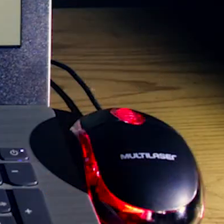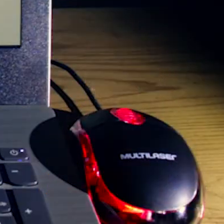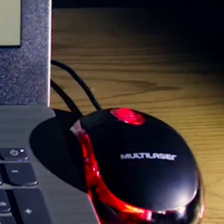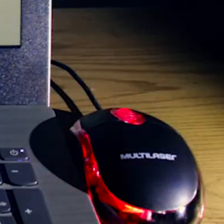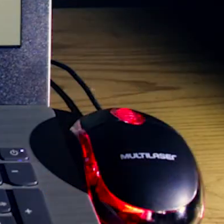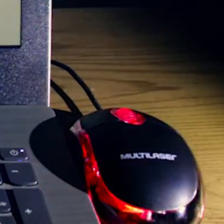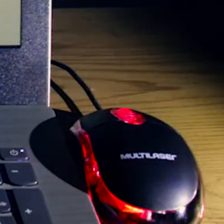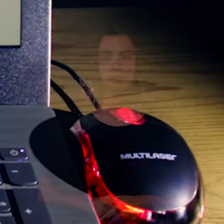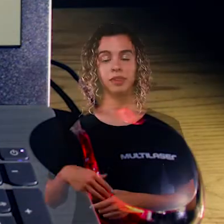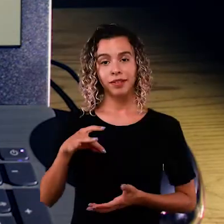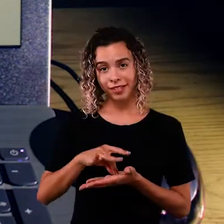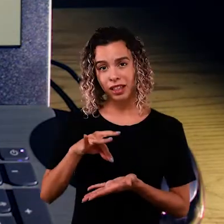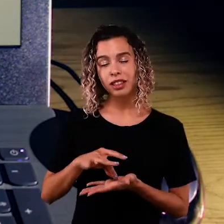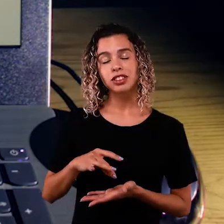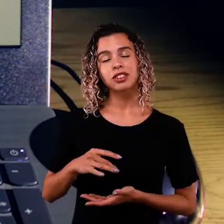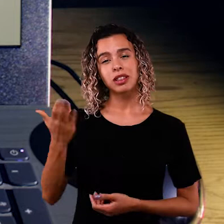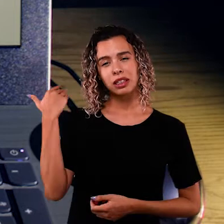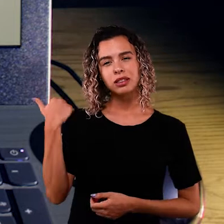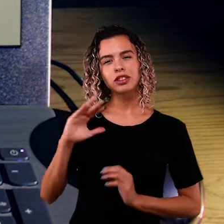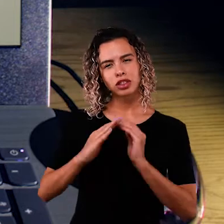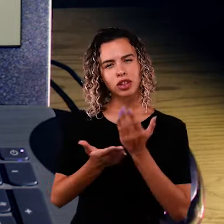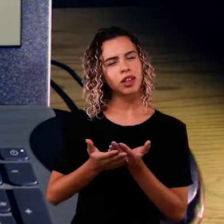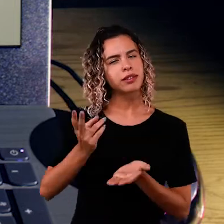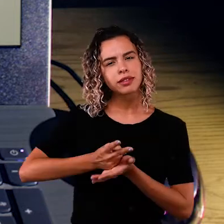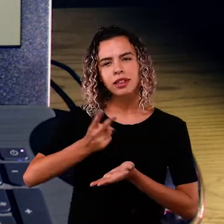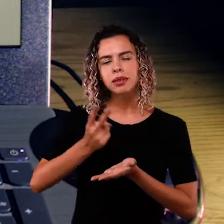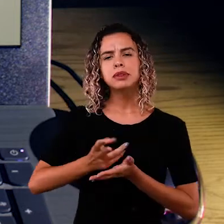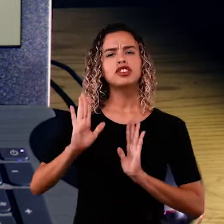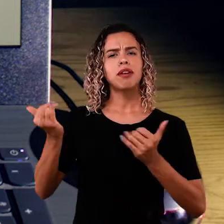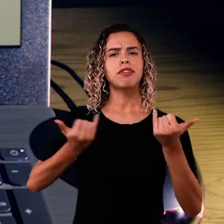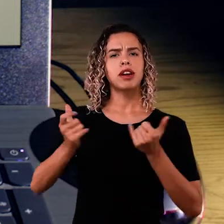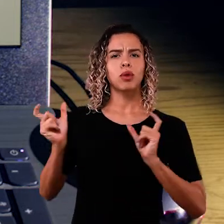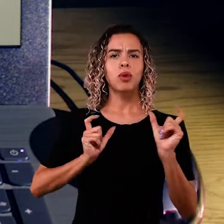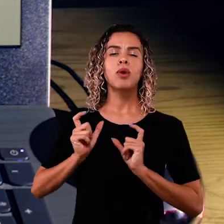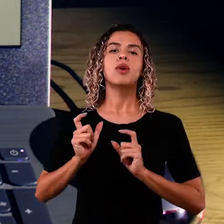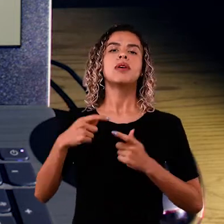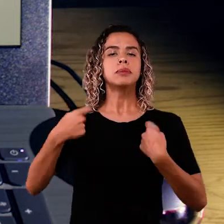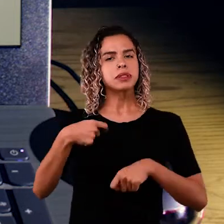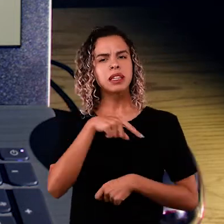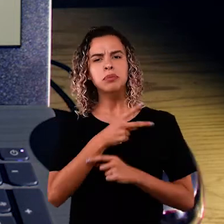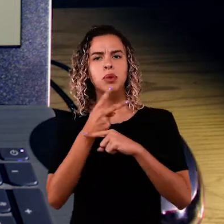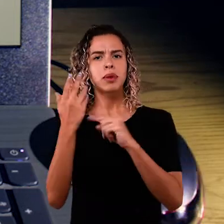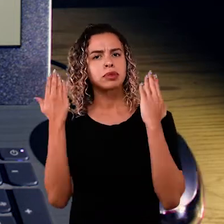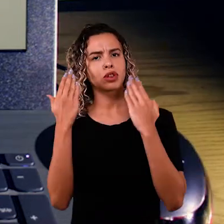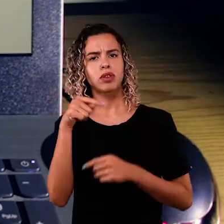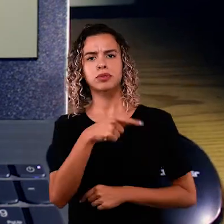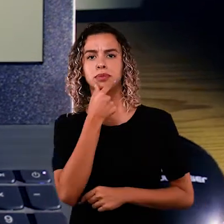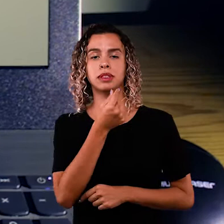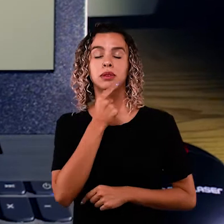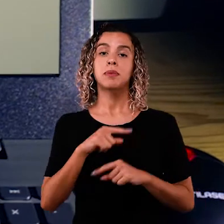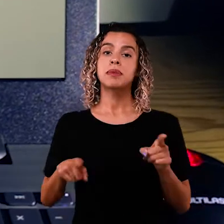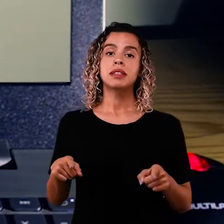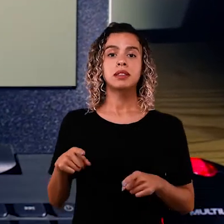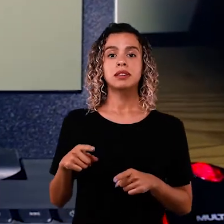com a palavra carregando. Na verdade, sempre na escola, ele é contador. Inclusive já falaram, procura um psicólogo para esse menino. Mas